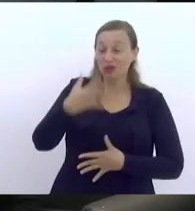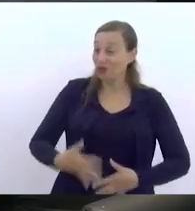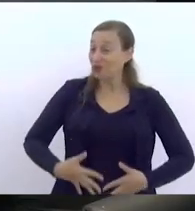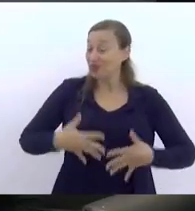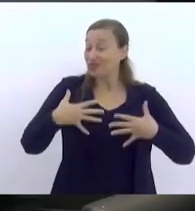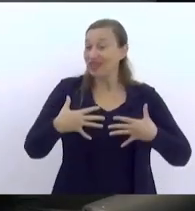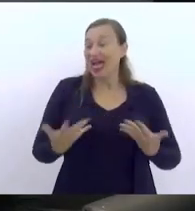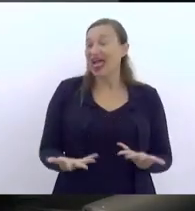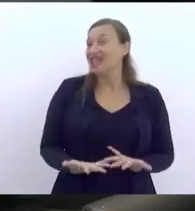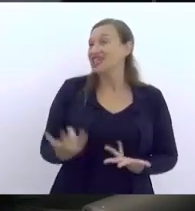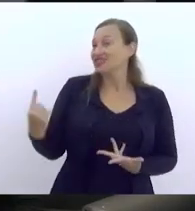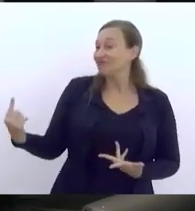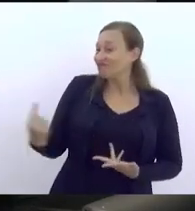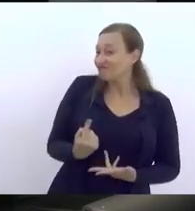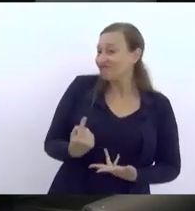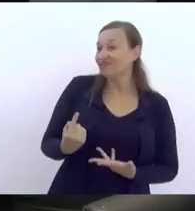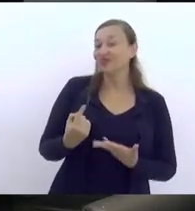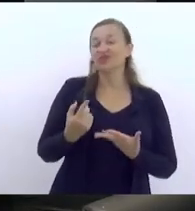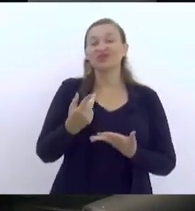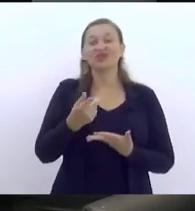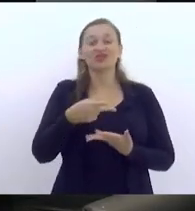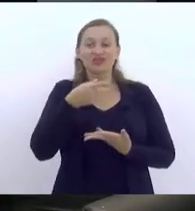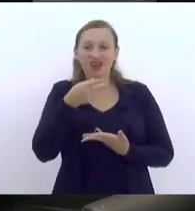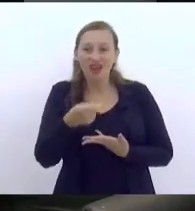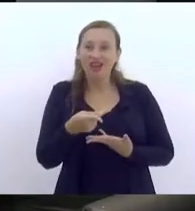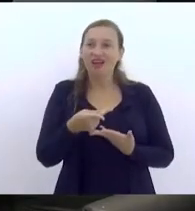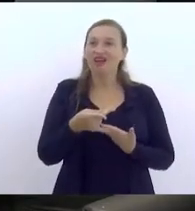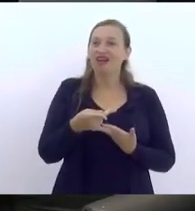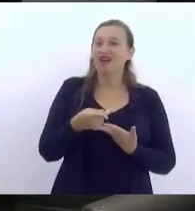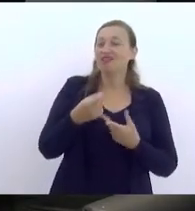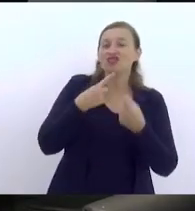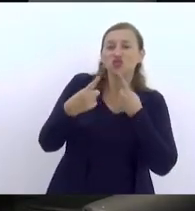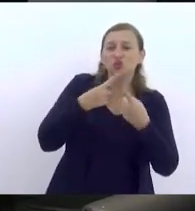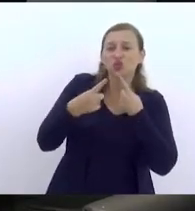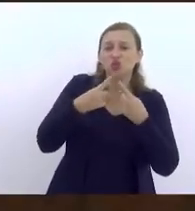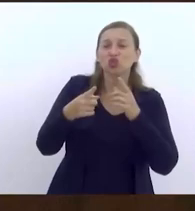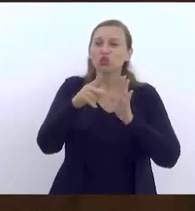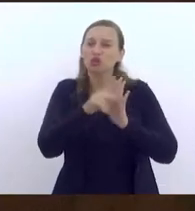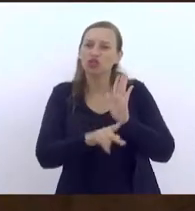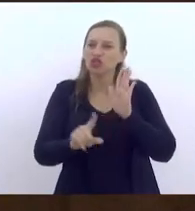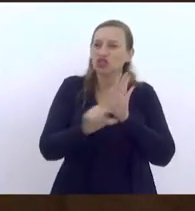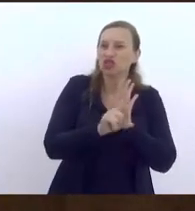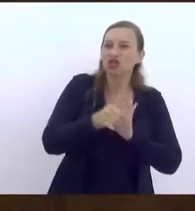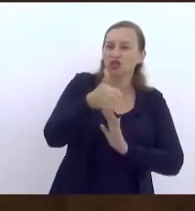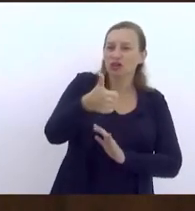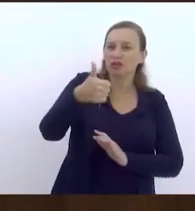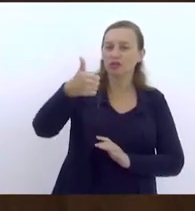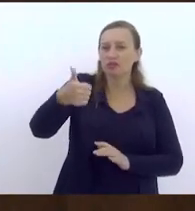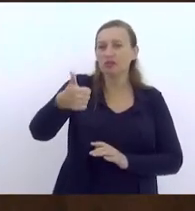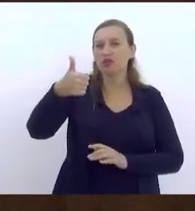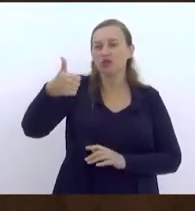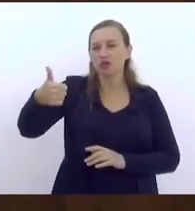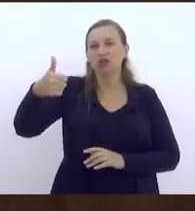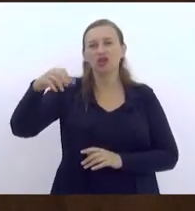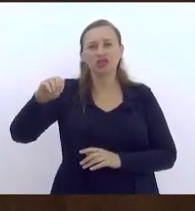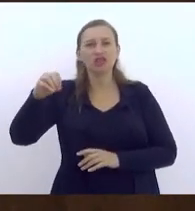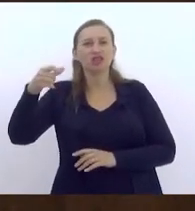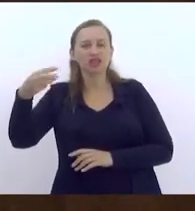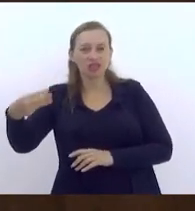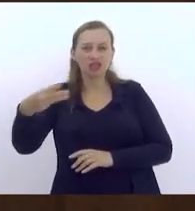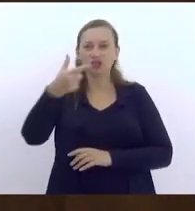venho, com muita brevidade, discutir o projeto de lei 1003 de 2023,